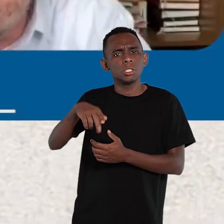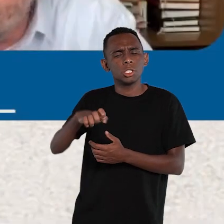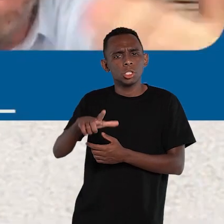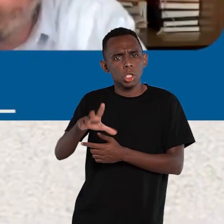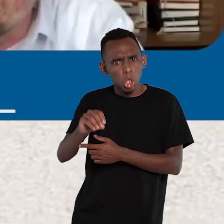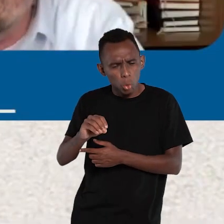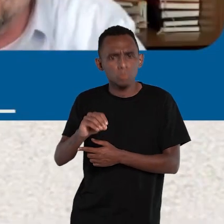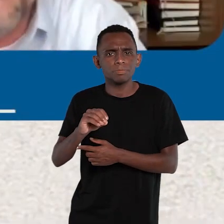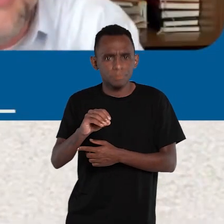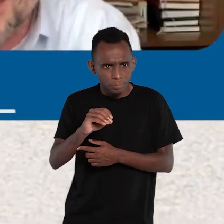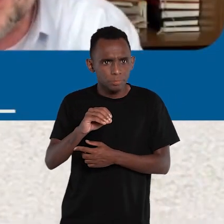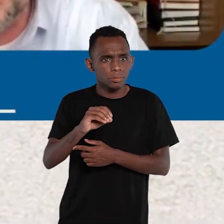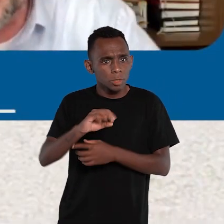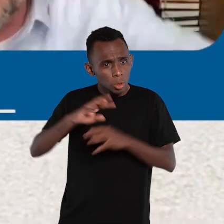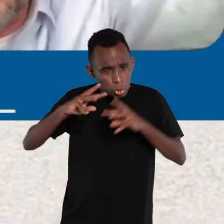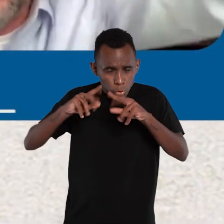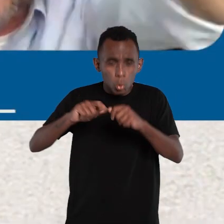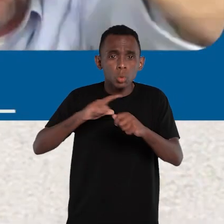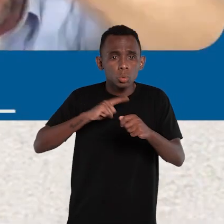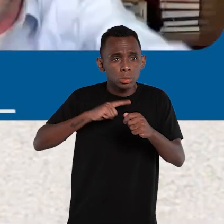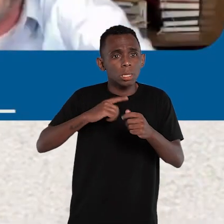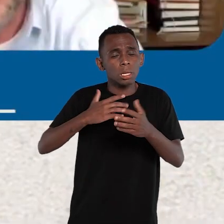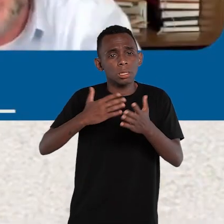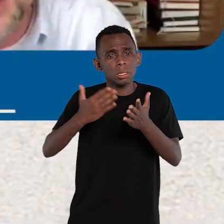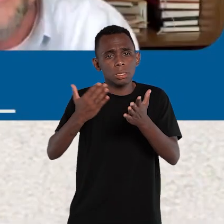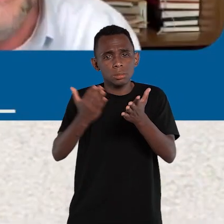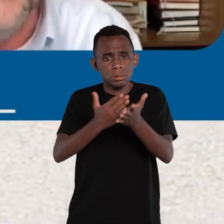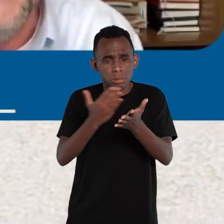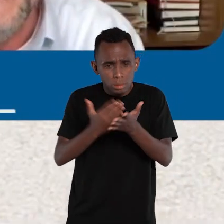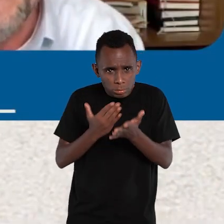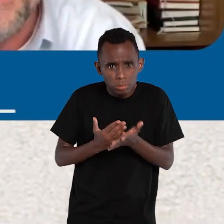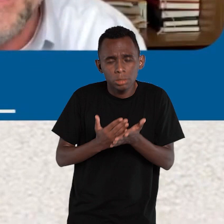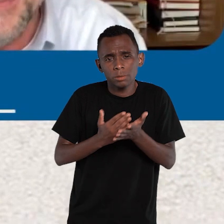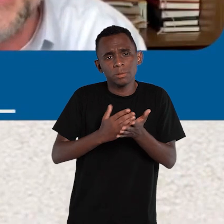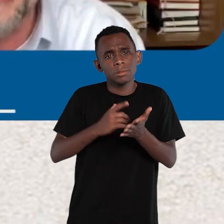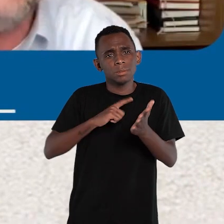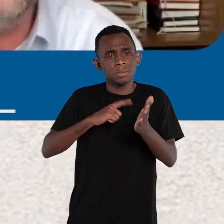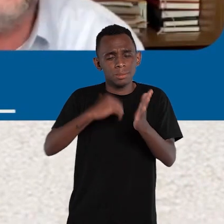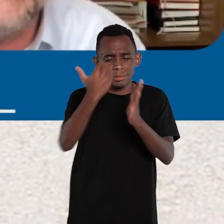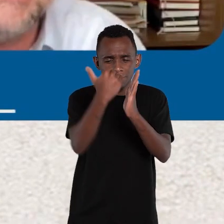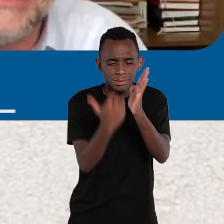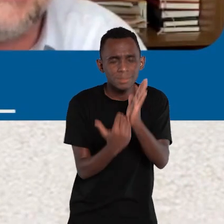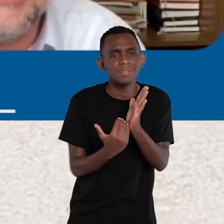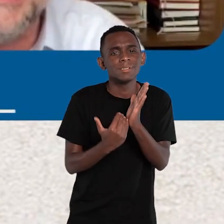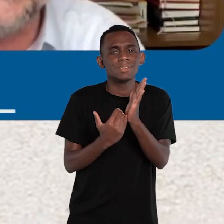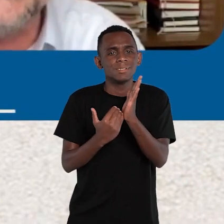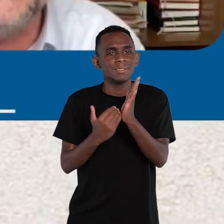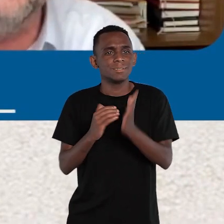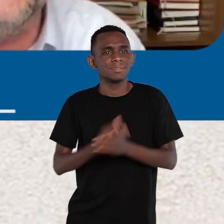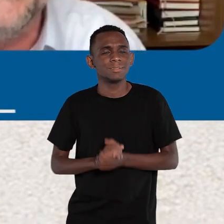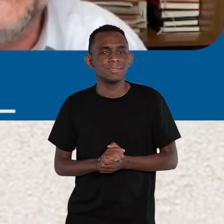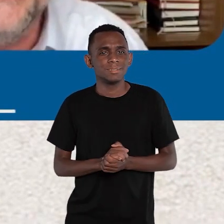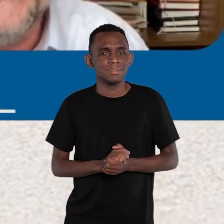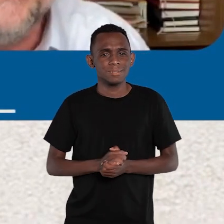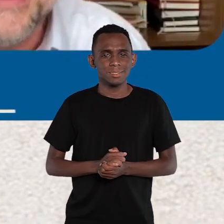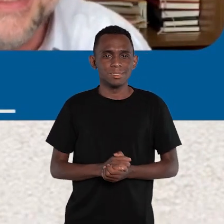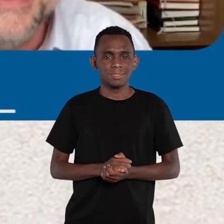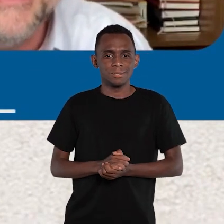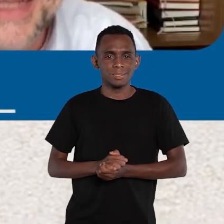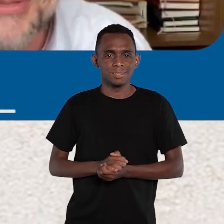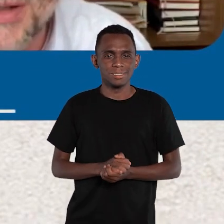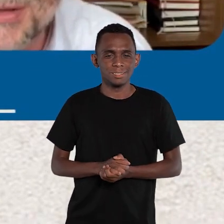é outro que se valeu. A festa é tudo pontuado, né? Todo. Então, essa é uma herança, eu acho que é uma herança de... a festa agora para